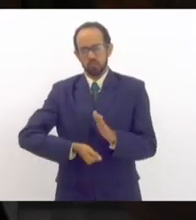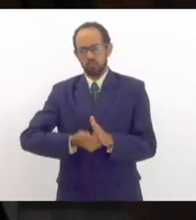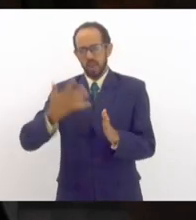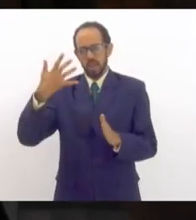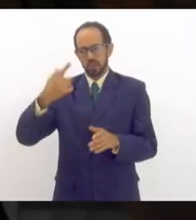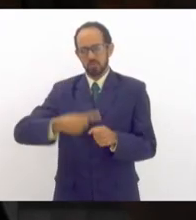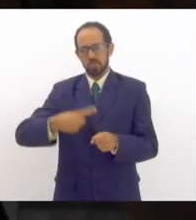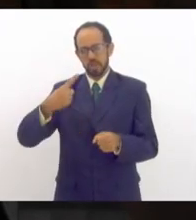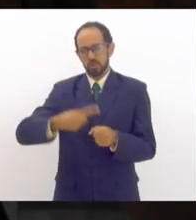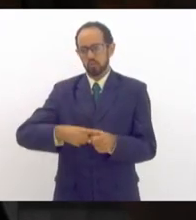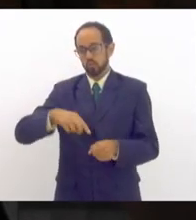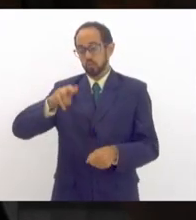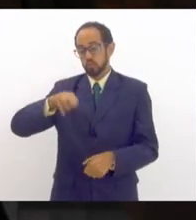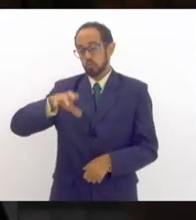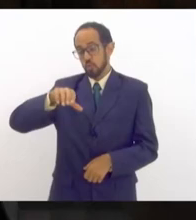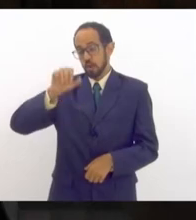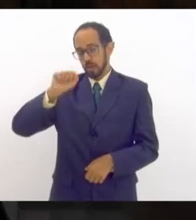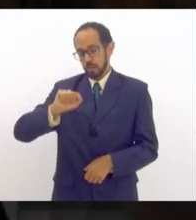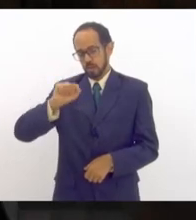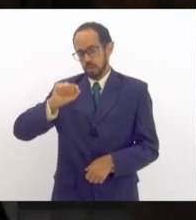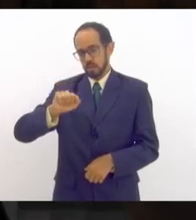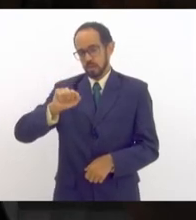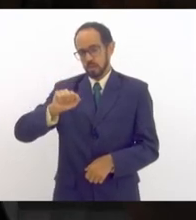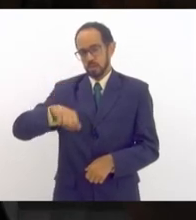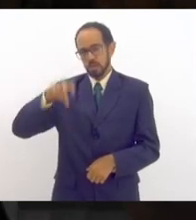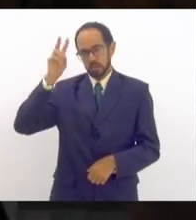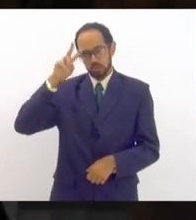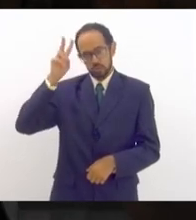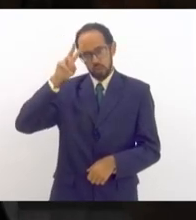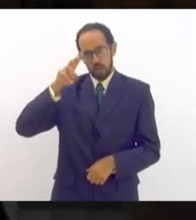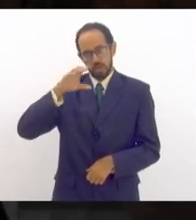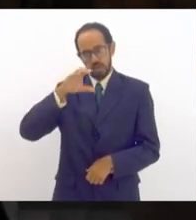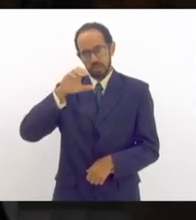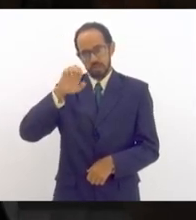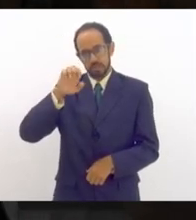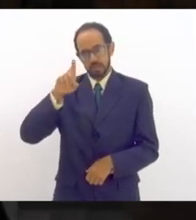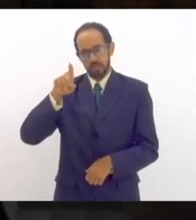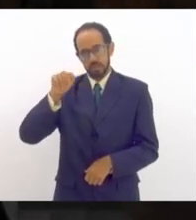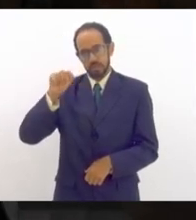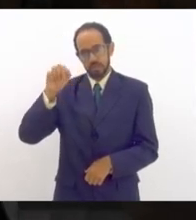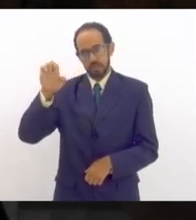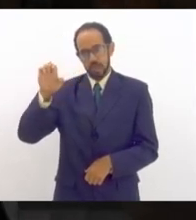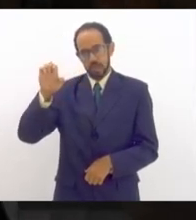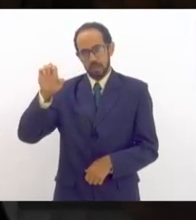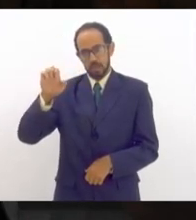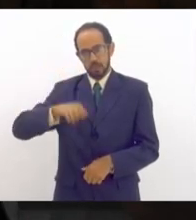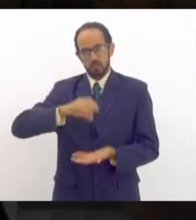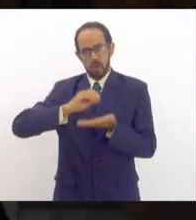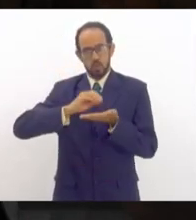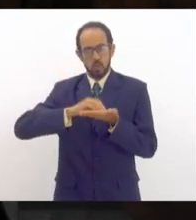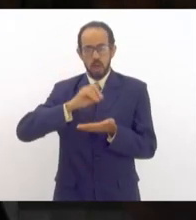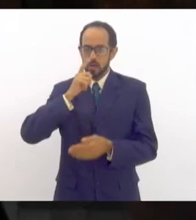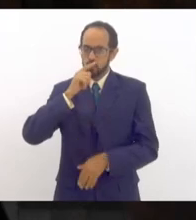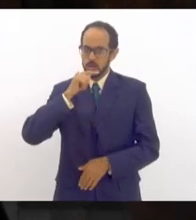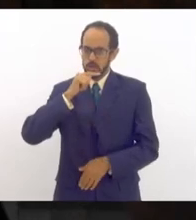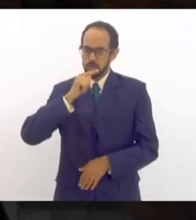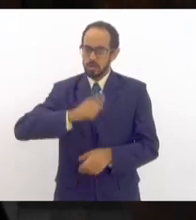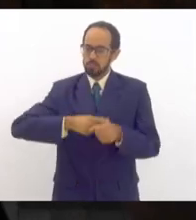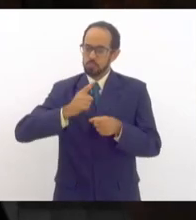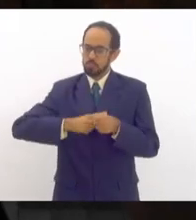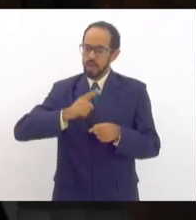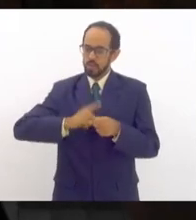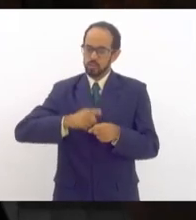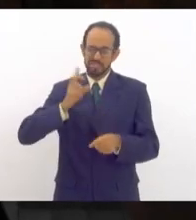que nunca na história da Cedae faltou água mas que sempre foram bem